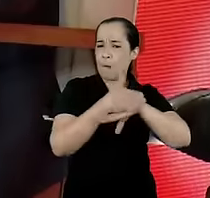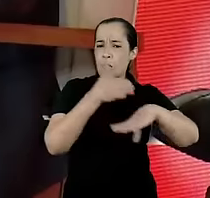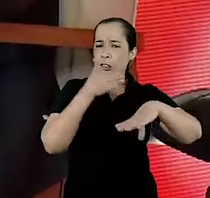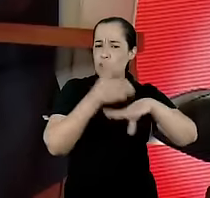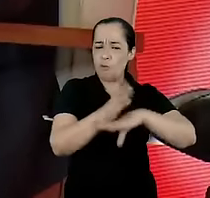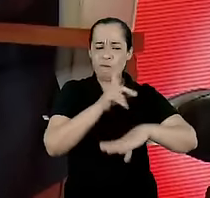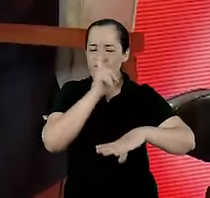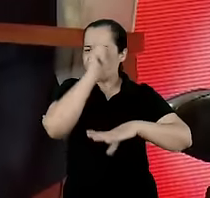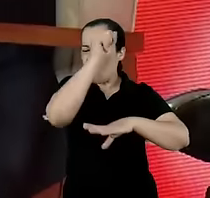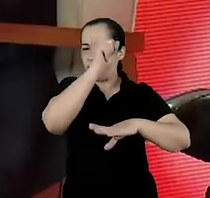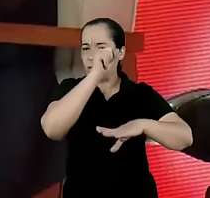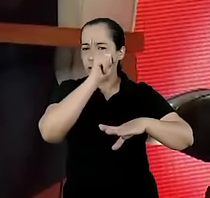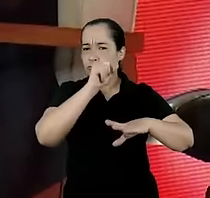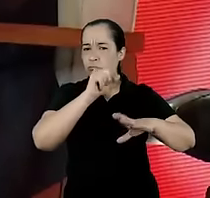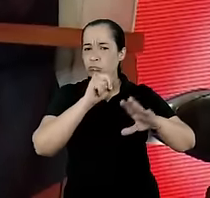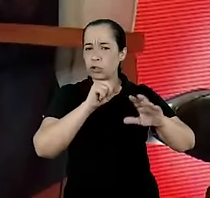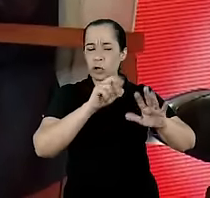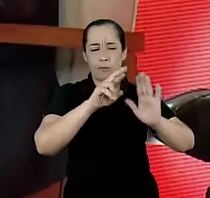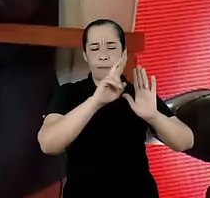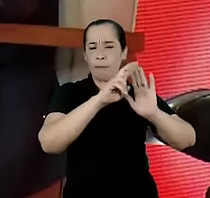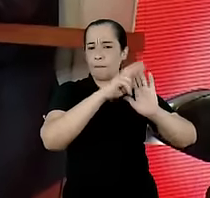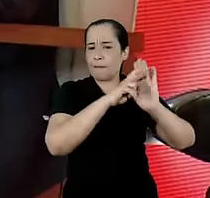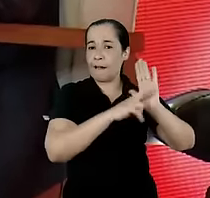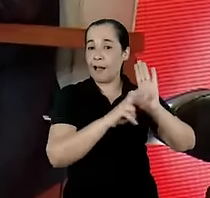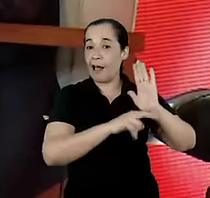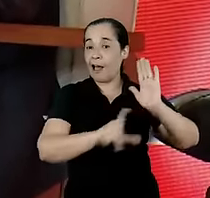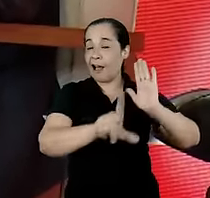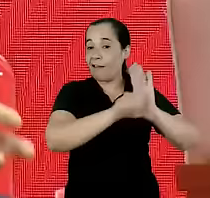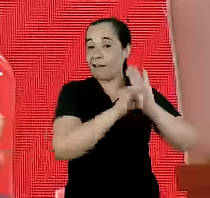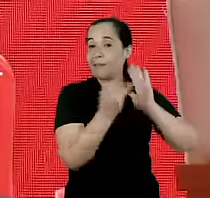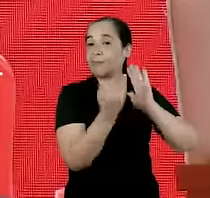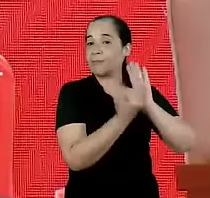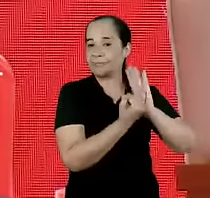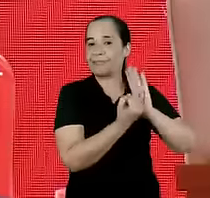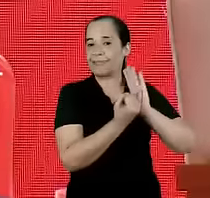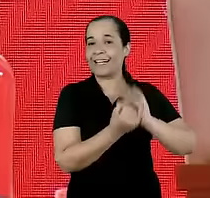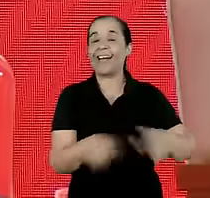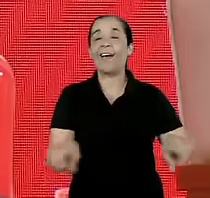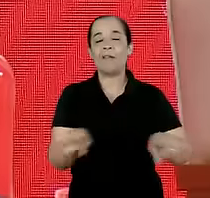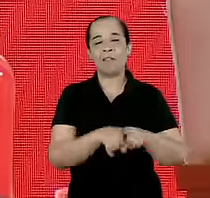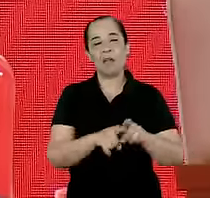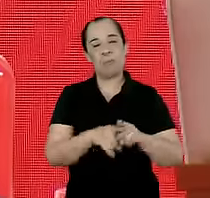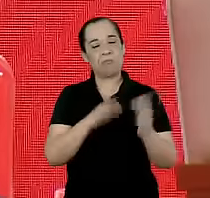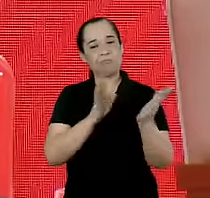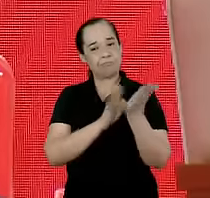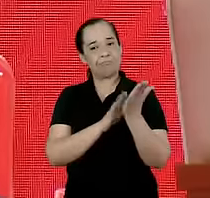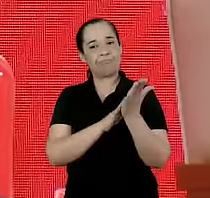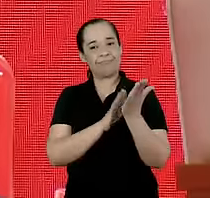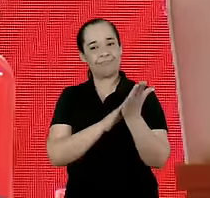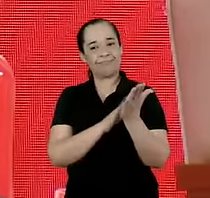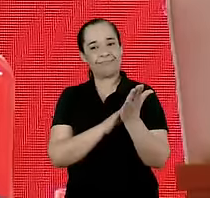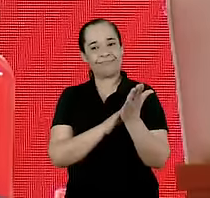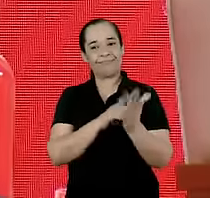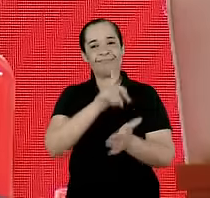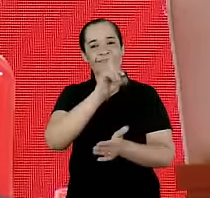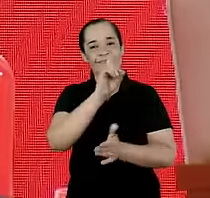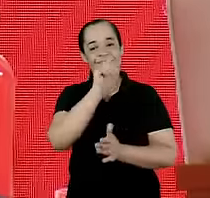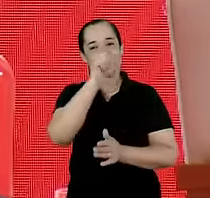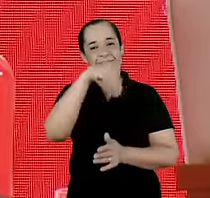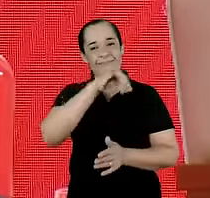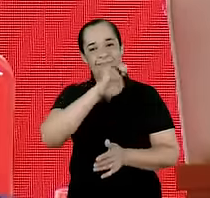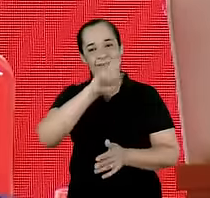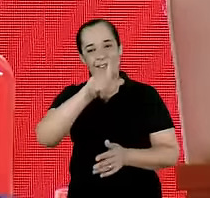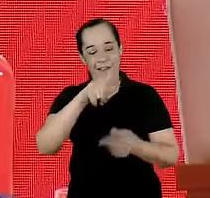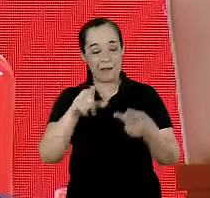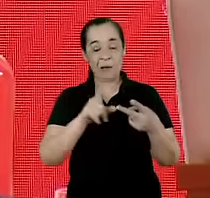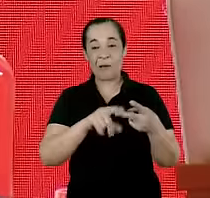tributária que toca a renda financeira queria fazer aqui também um elogio ao Daniel lóri que junto com Bernar api que é o secretário